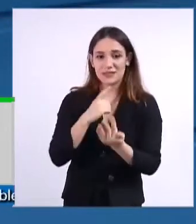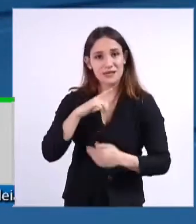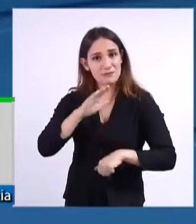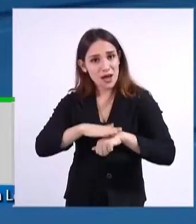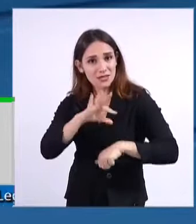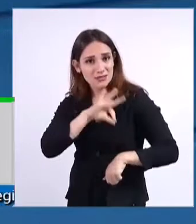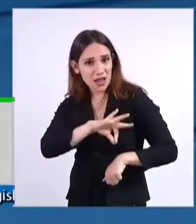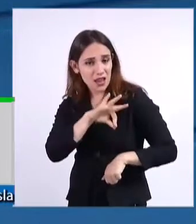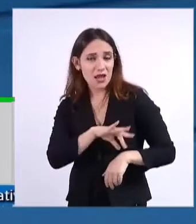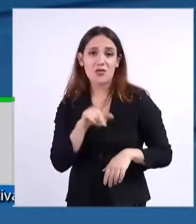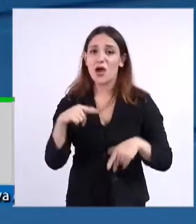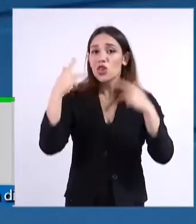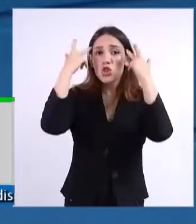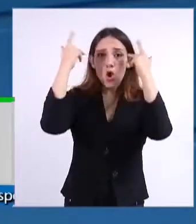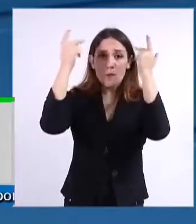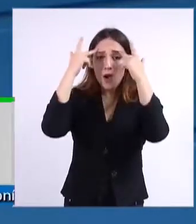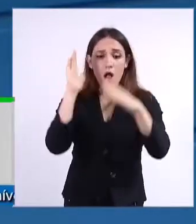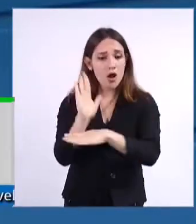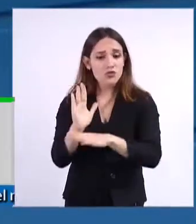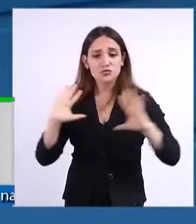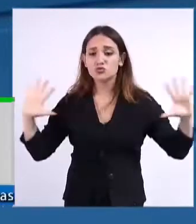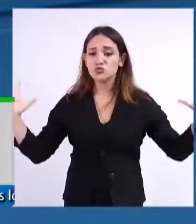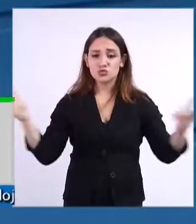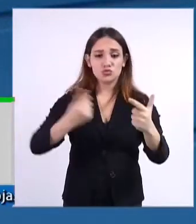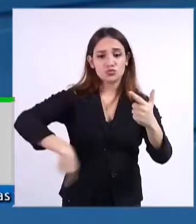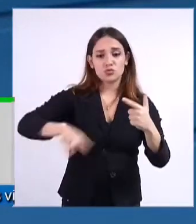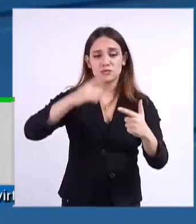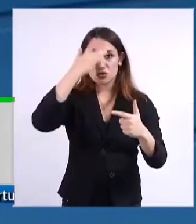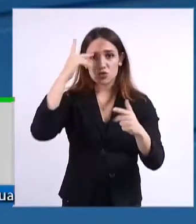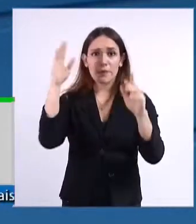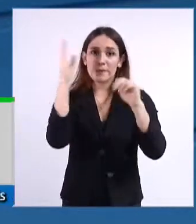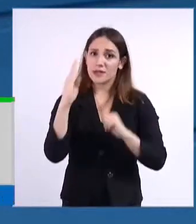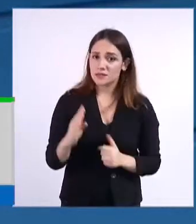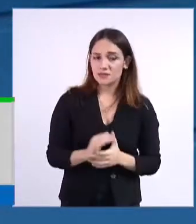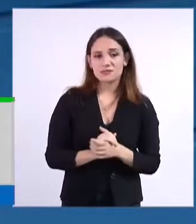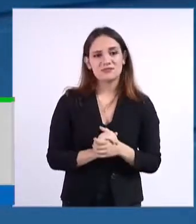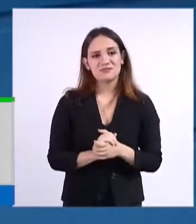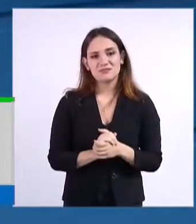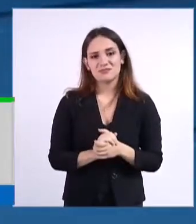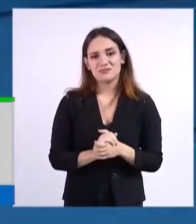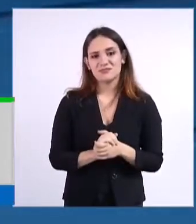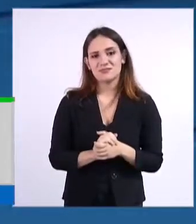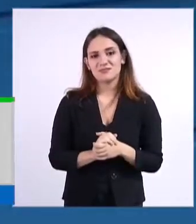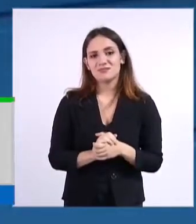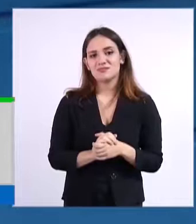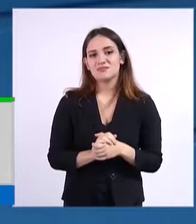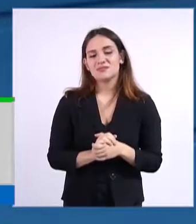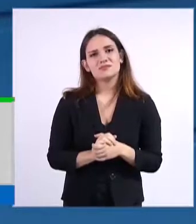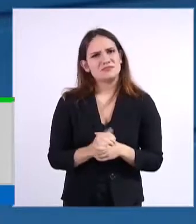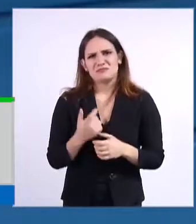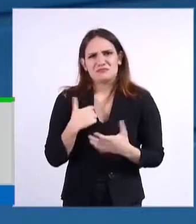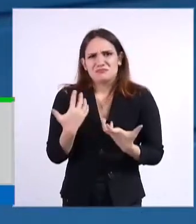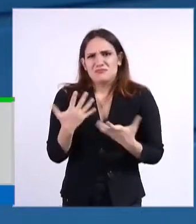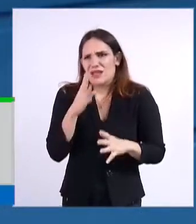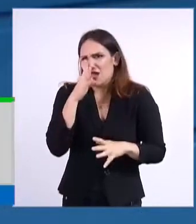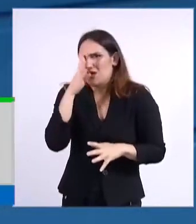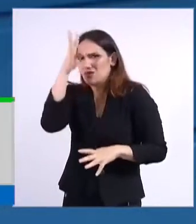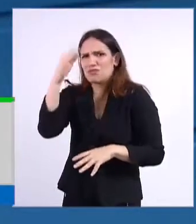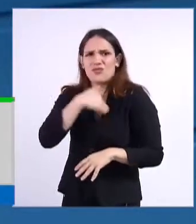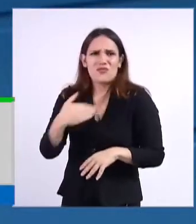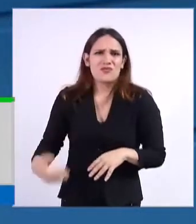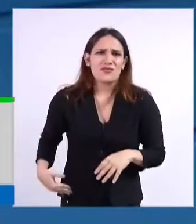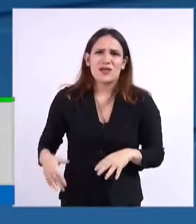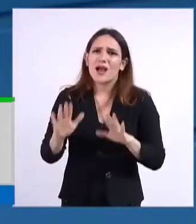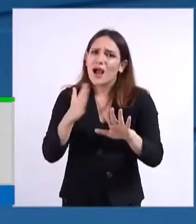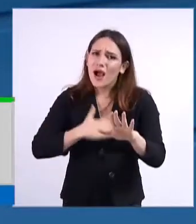isso, naturalmente, atingirá todos os brasileiros. Não se trata apenas de querer julgar um governo que mal fez